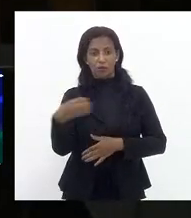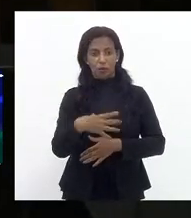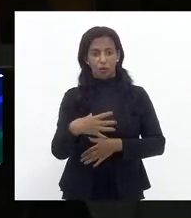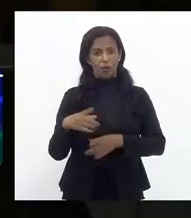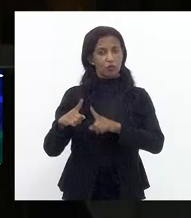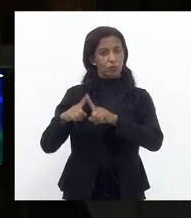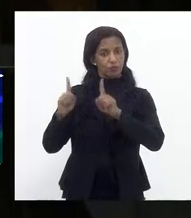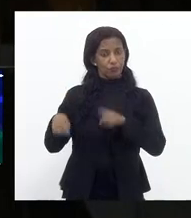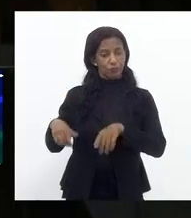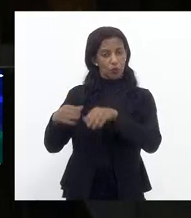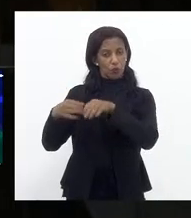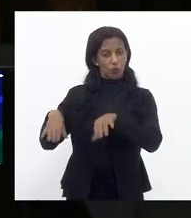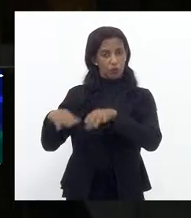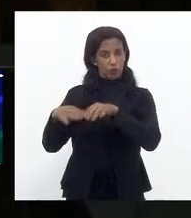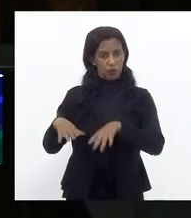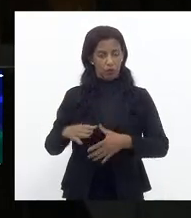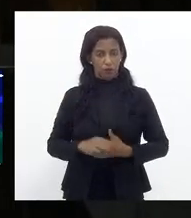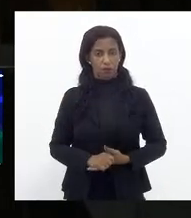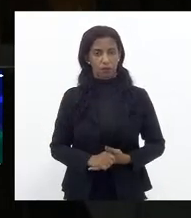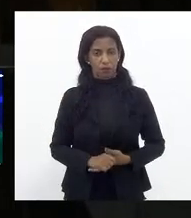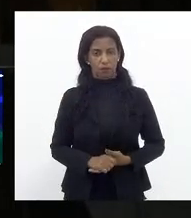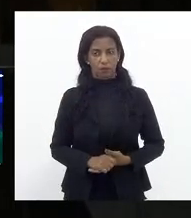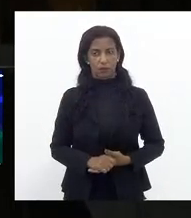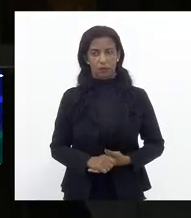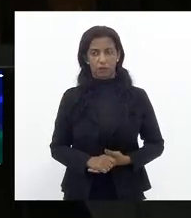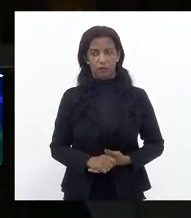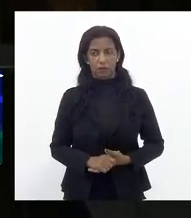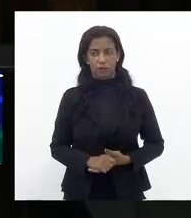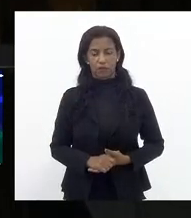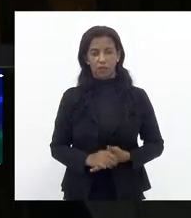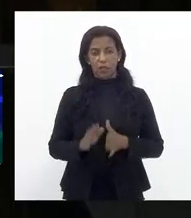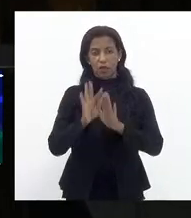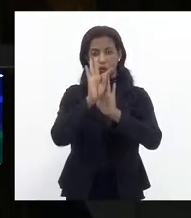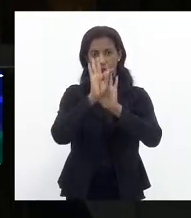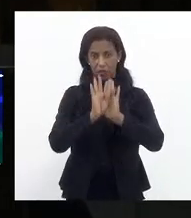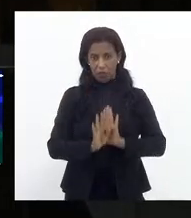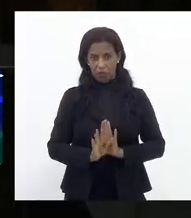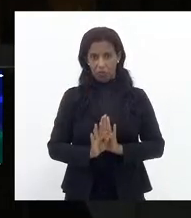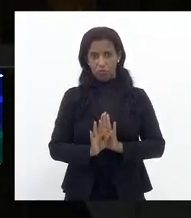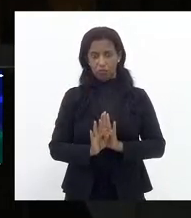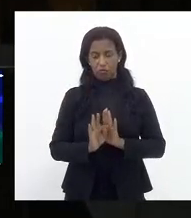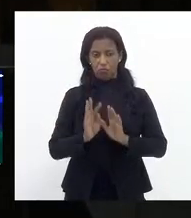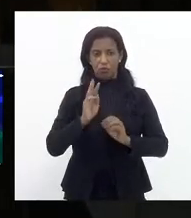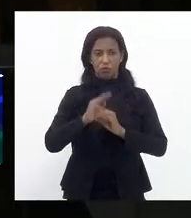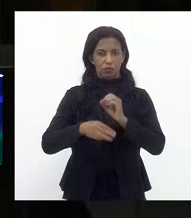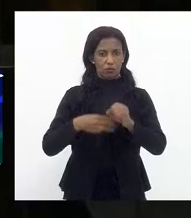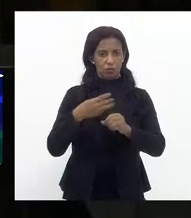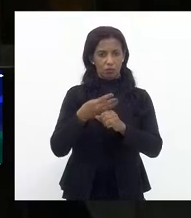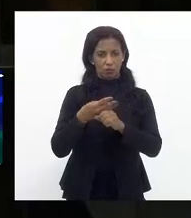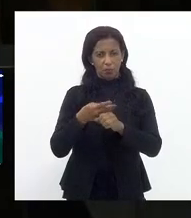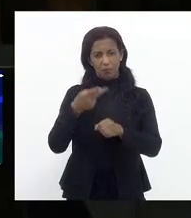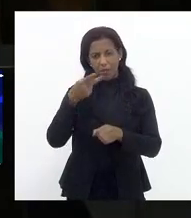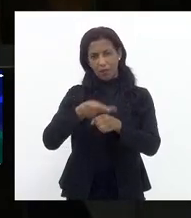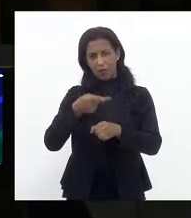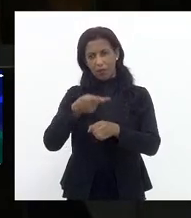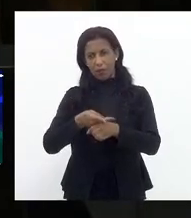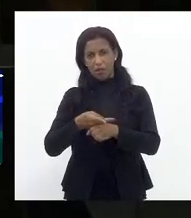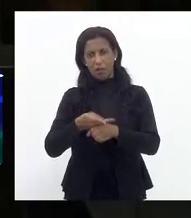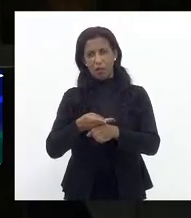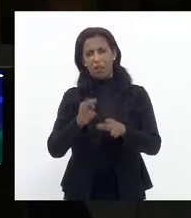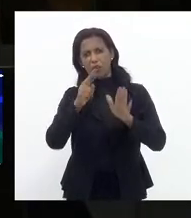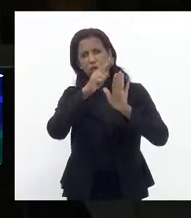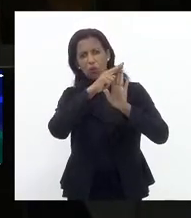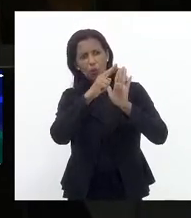funcionários concursados. E, no texto do triênio, a gente deixa todas as